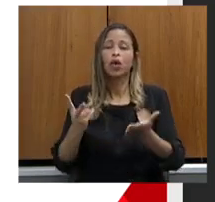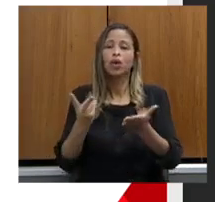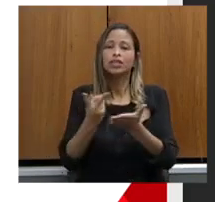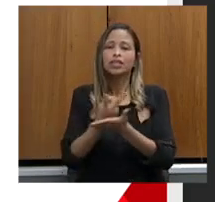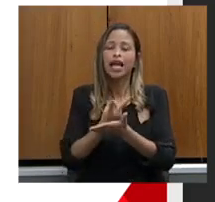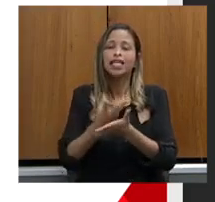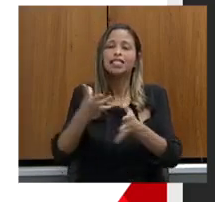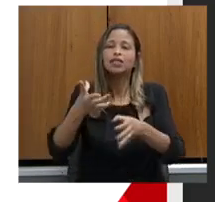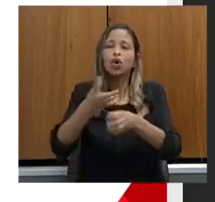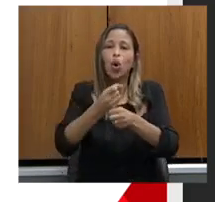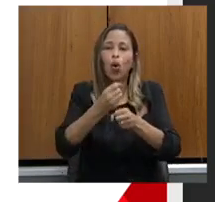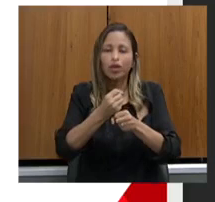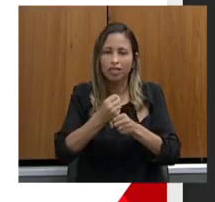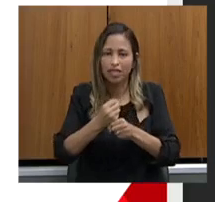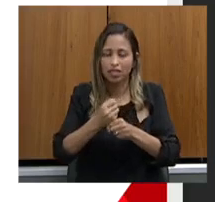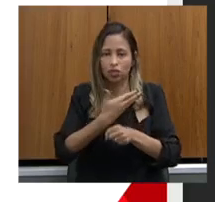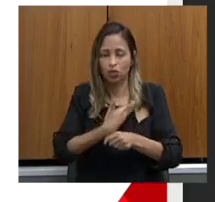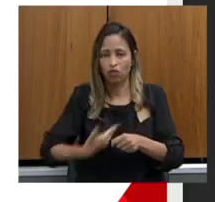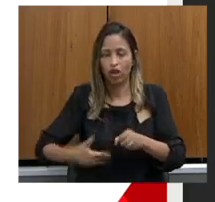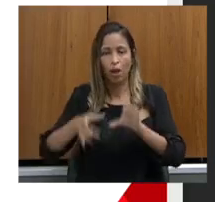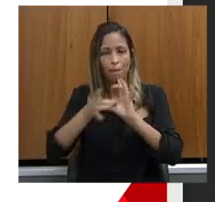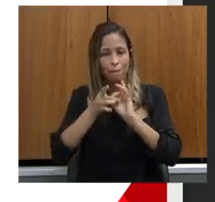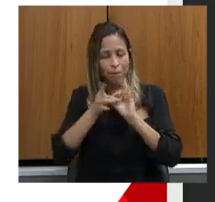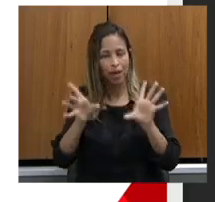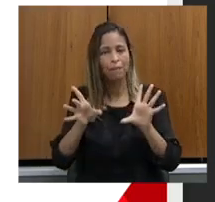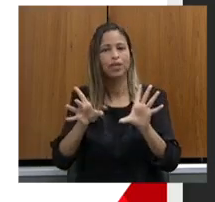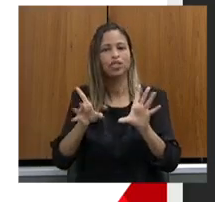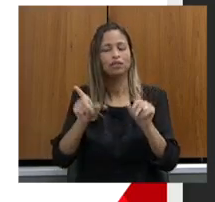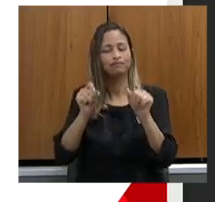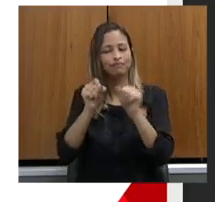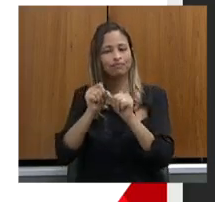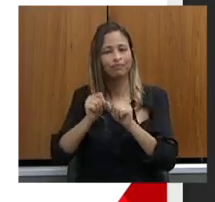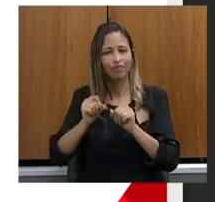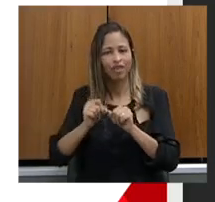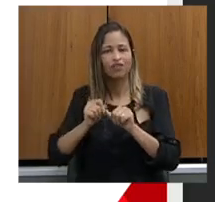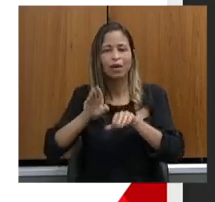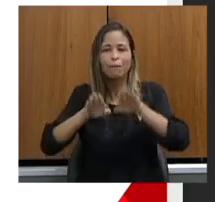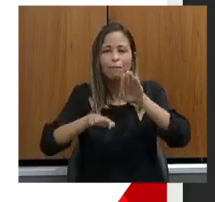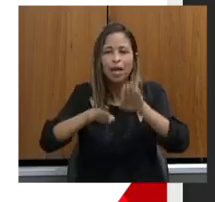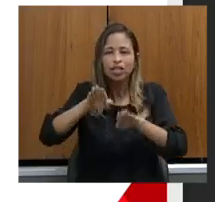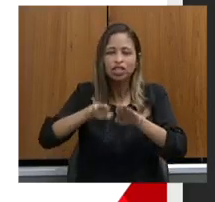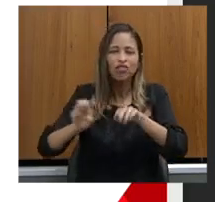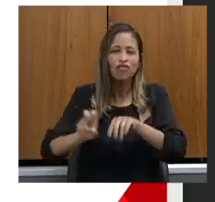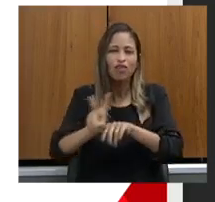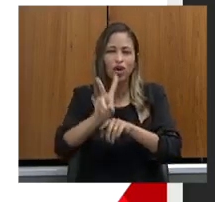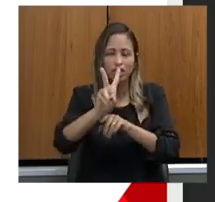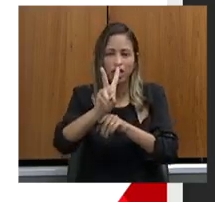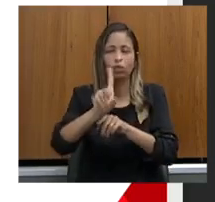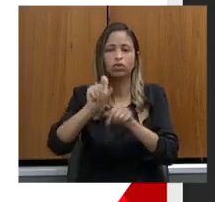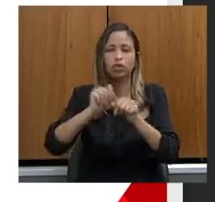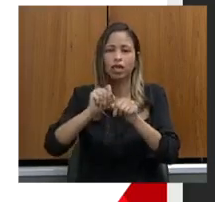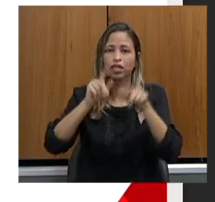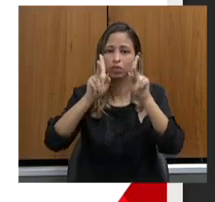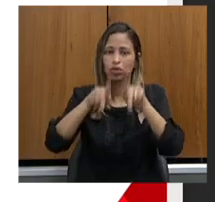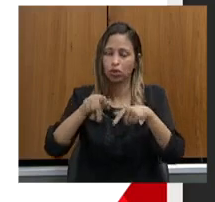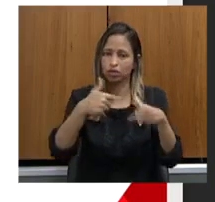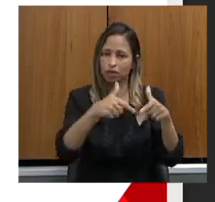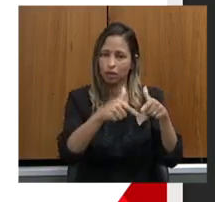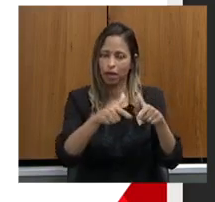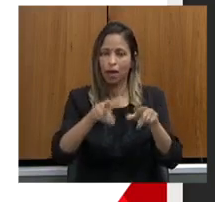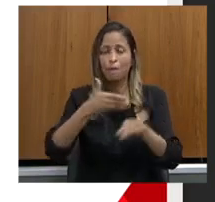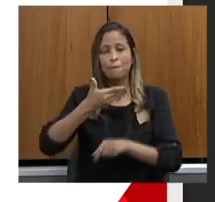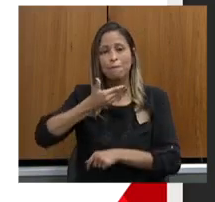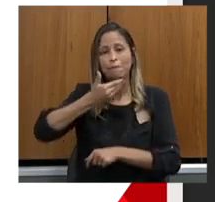nas contas públicas foi o que permitiu que o governo fizesse medidas de valorização dos Servidores que